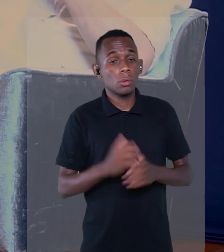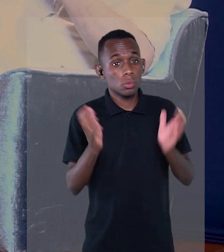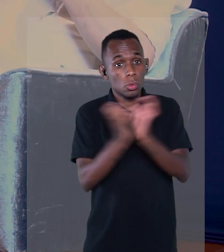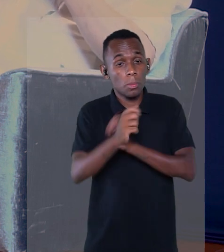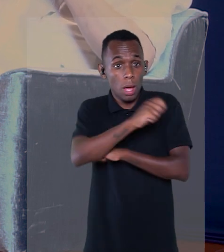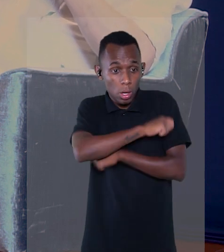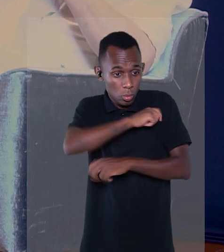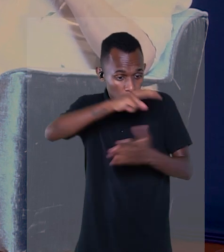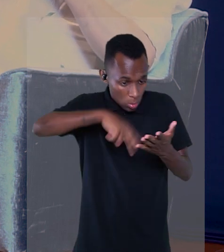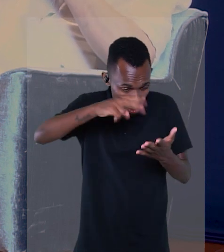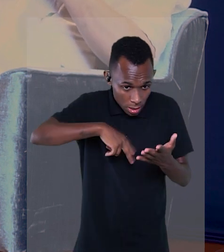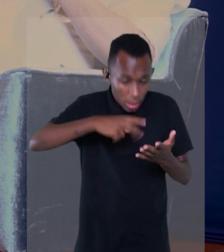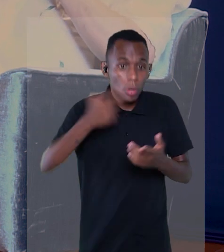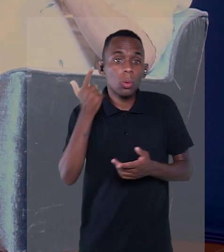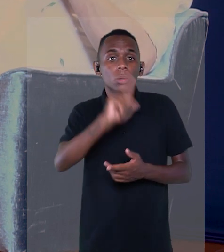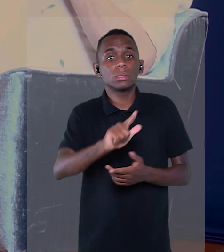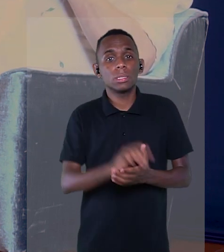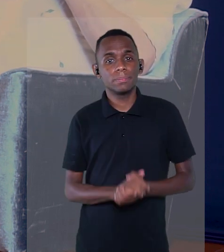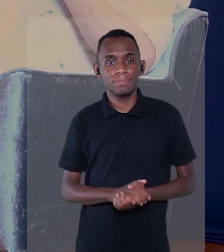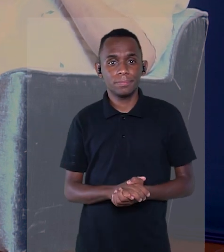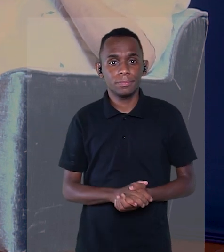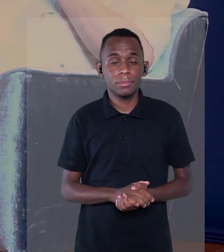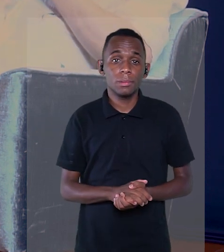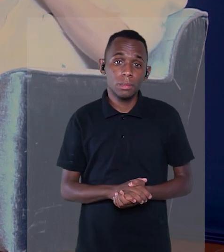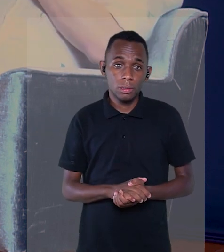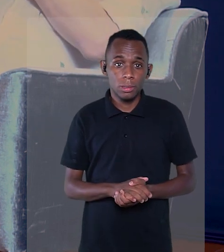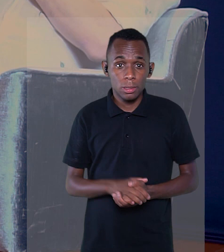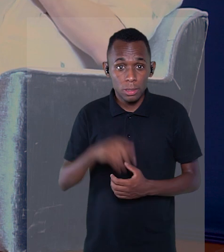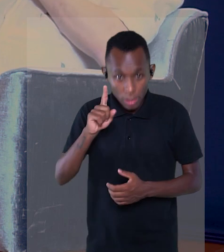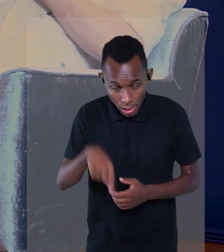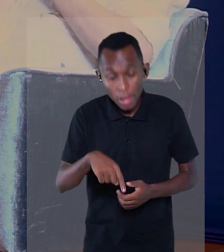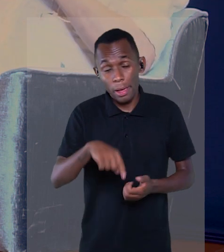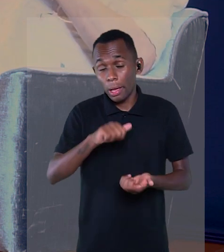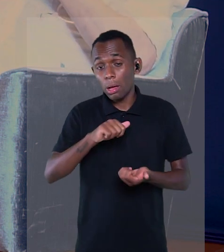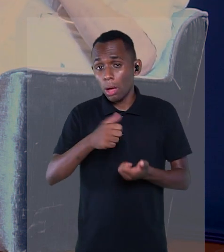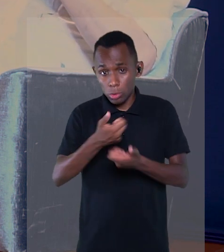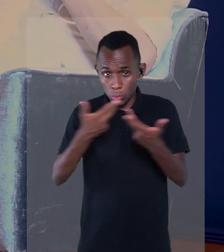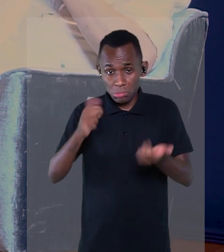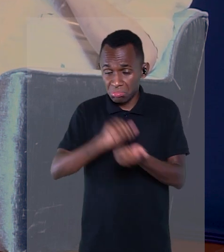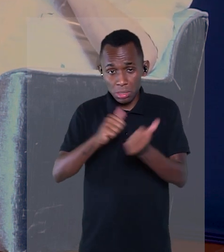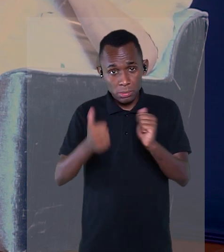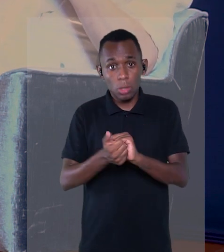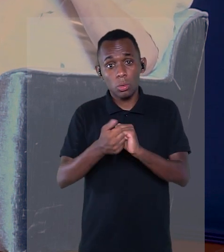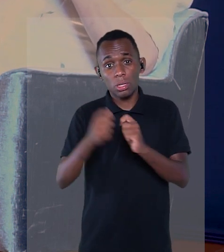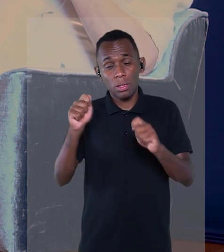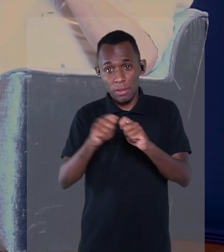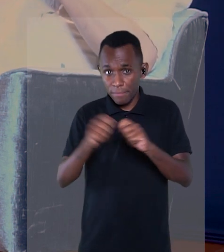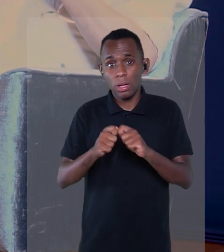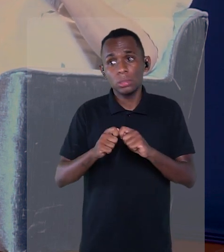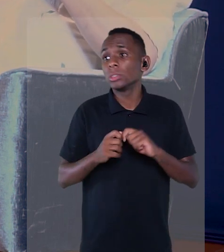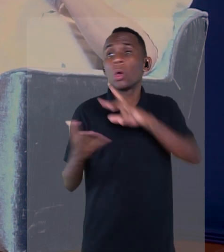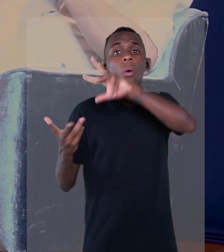ler o cara. Isso é uma coisa que se faz com muitos escritores no mundo, né? Não seria exatamente